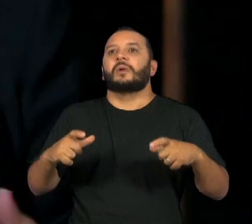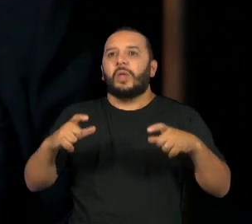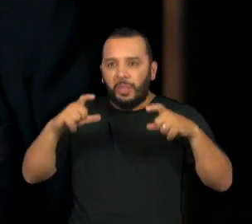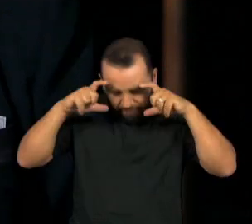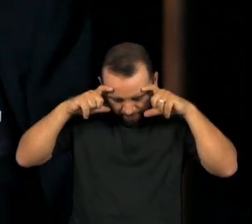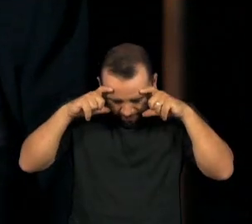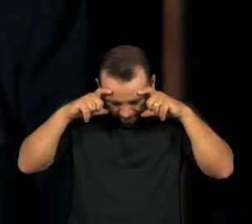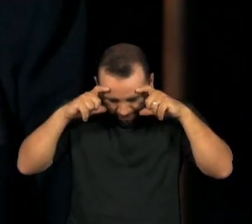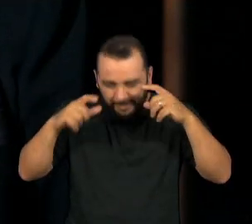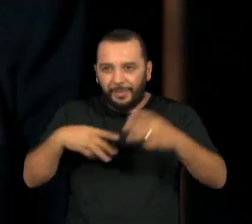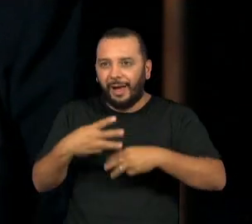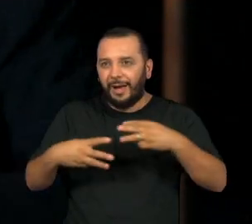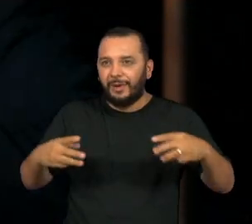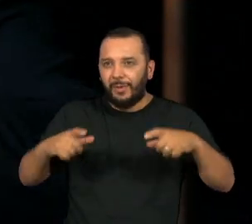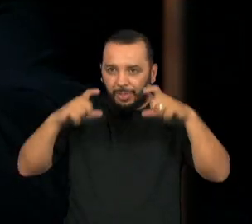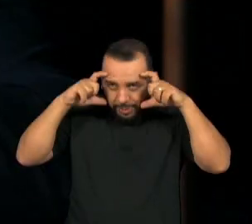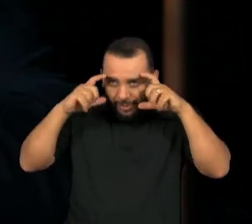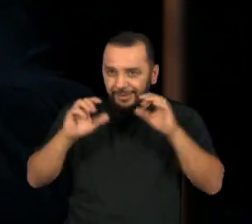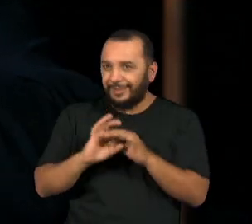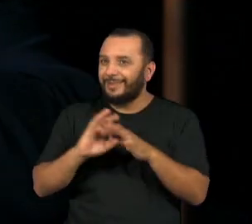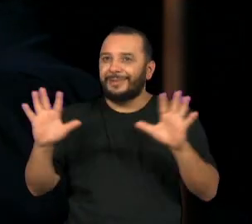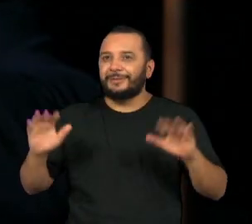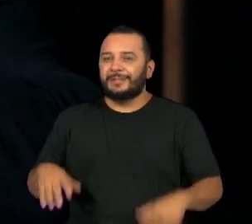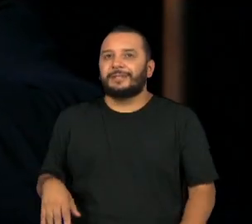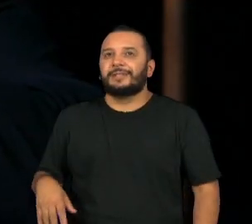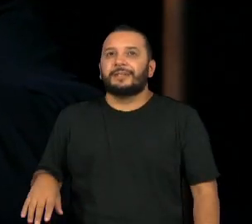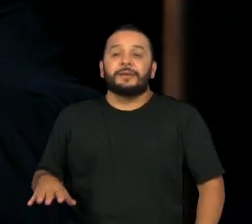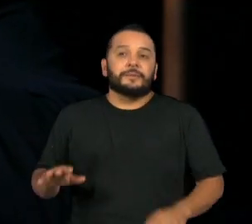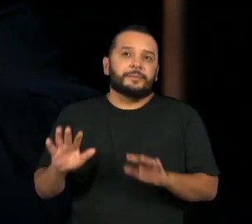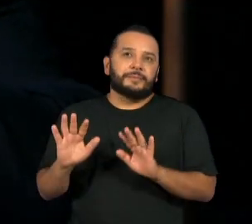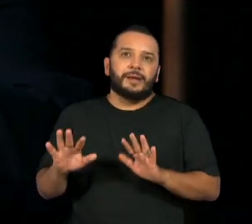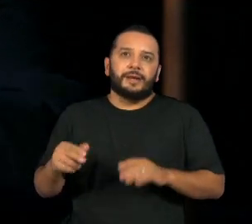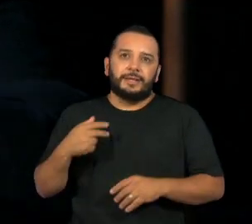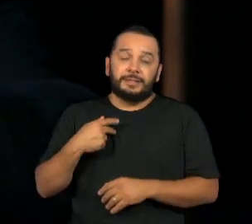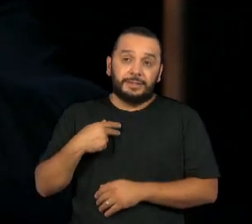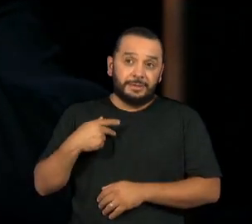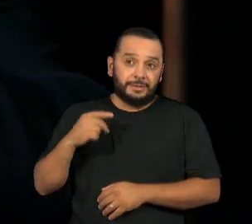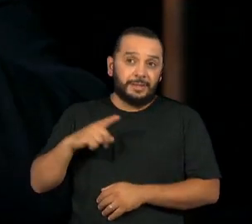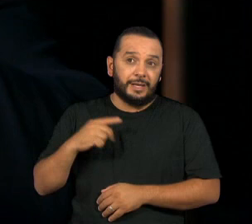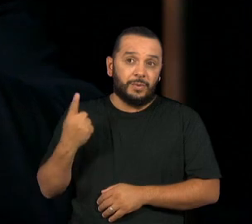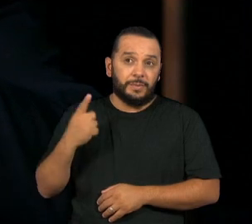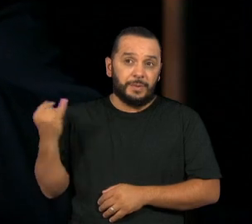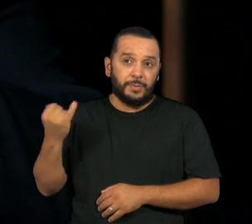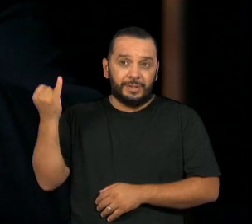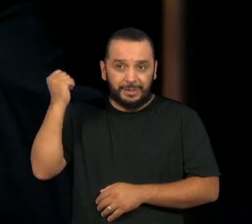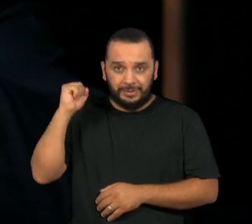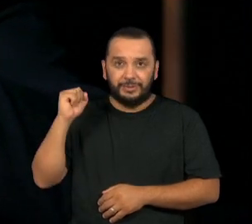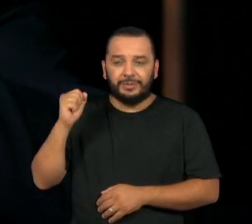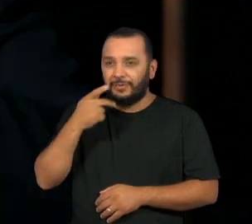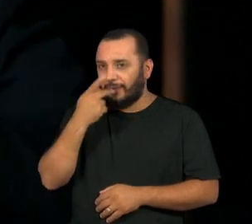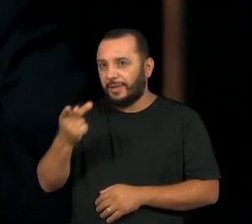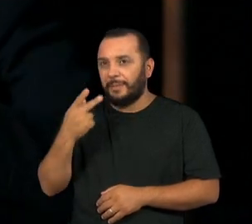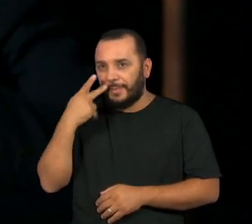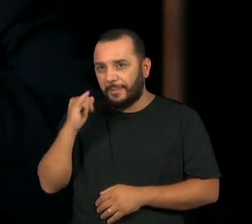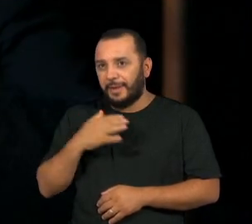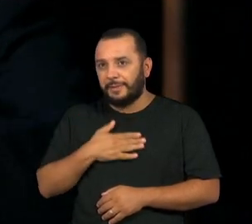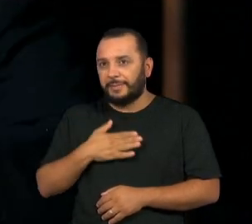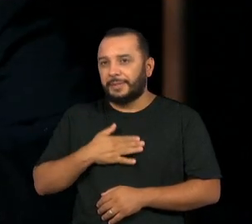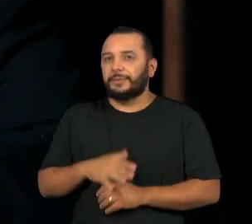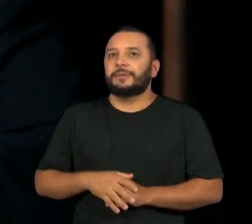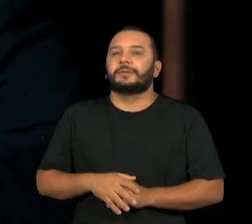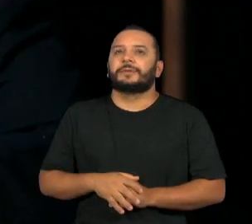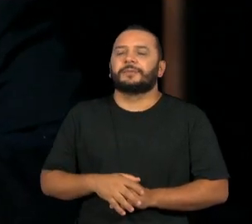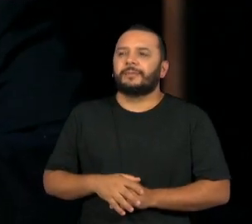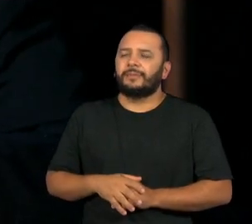tinha, né? Agora, tem uma coisa muito importante para falar do meu pai, você perguntou como é ser filho dele. Eu acho que o